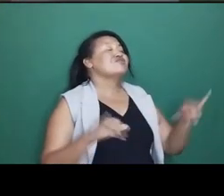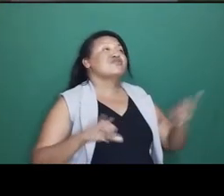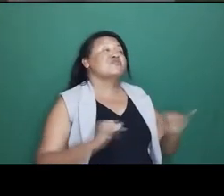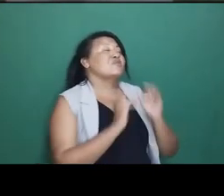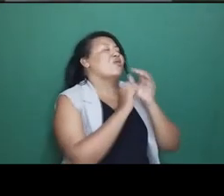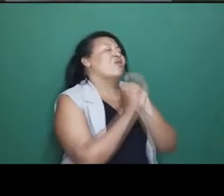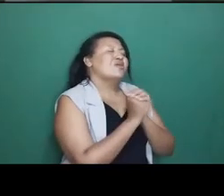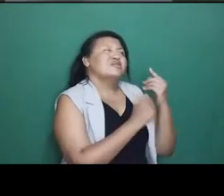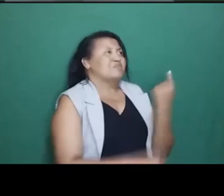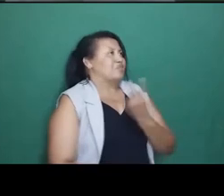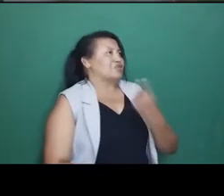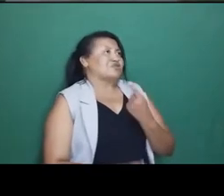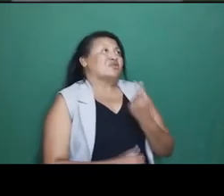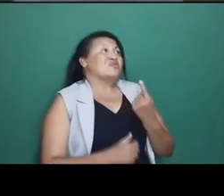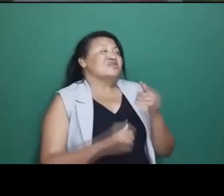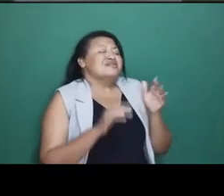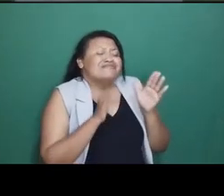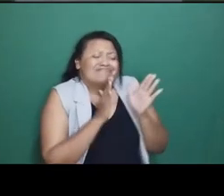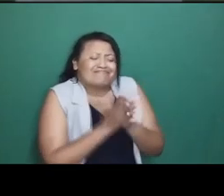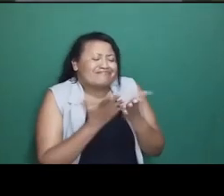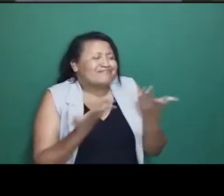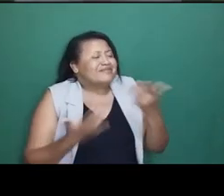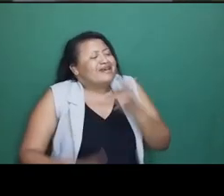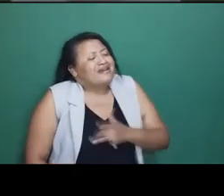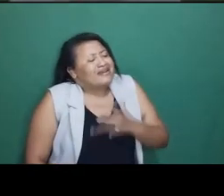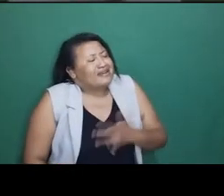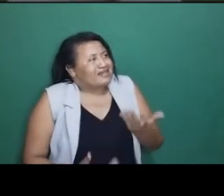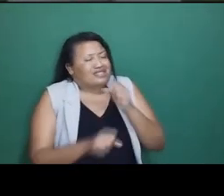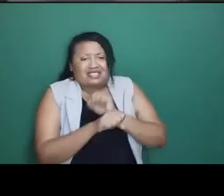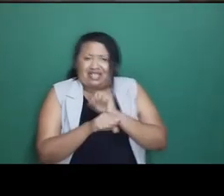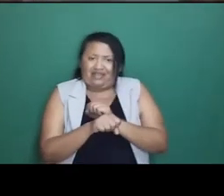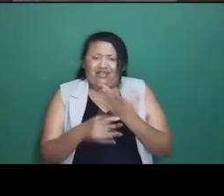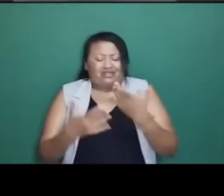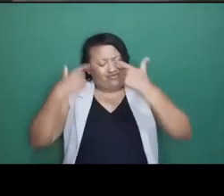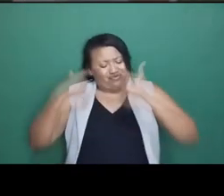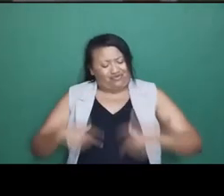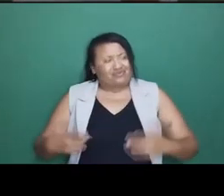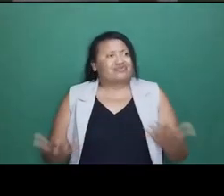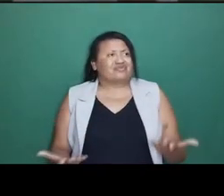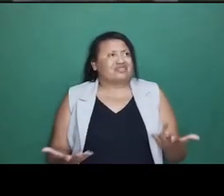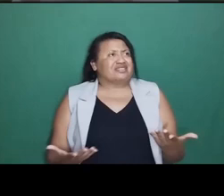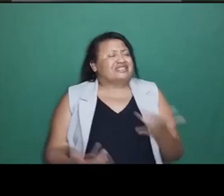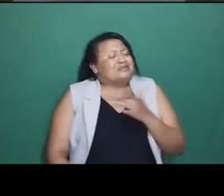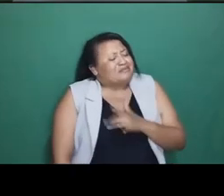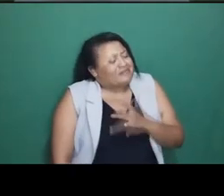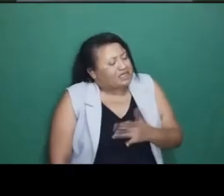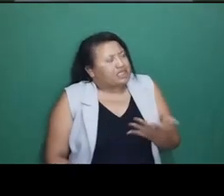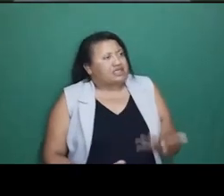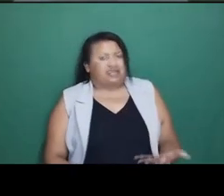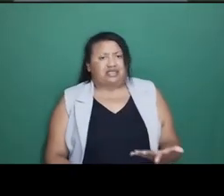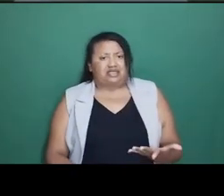nós desgraçados a própria condição de escravo é uma condição desgraçada Então